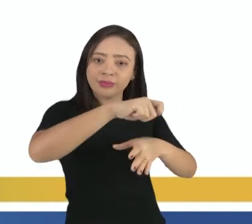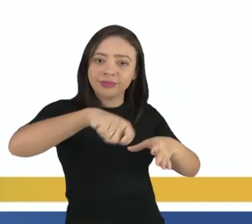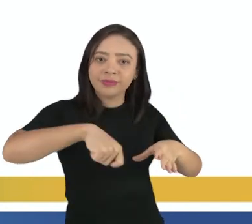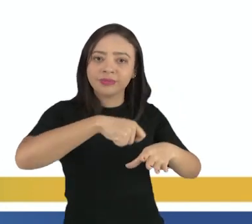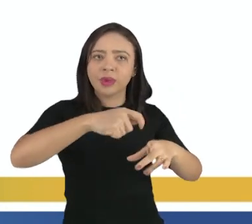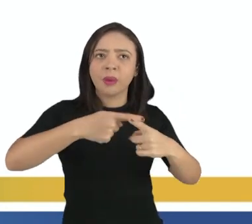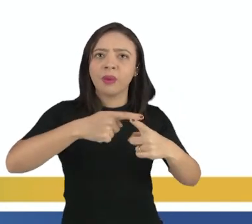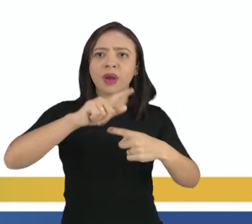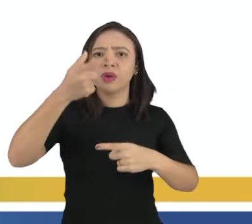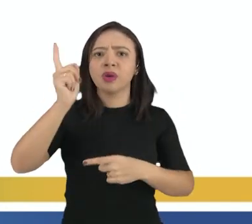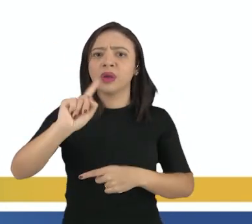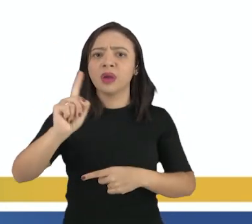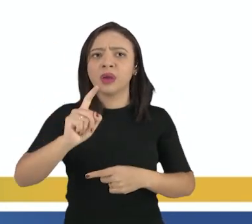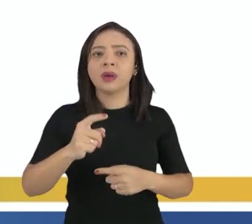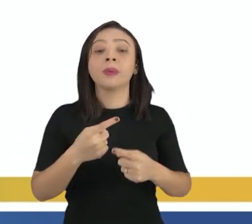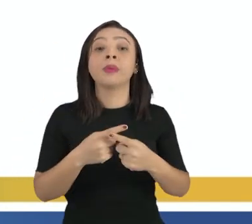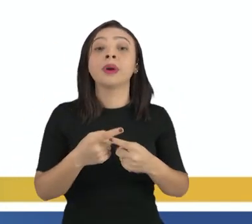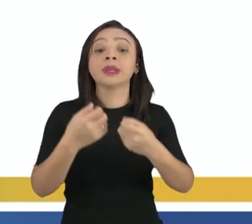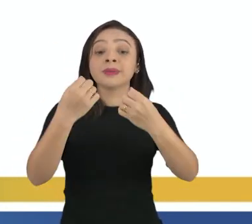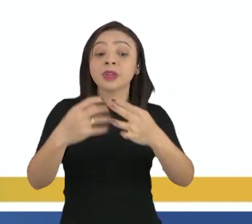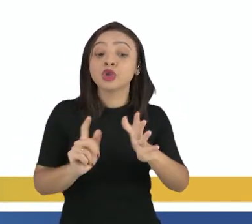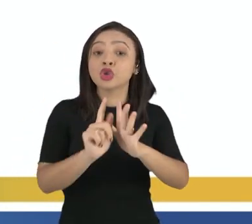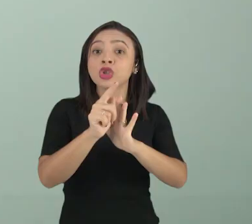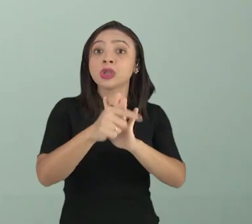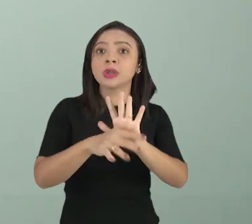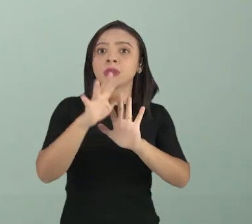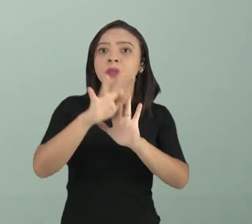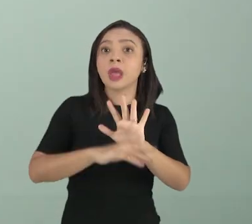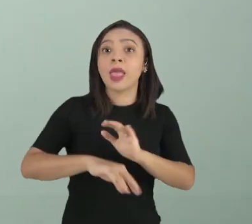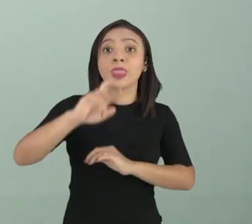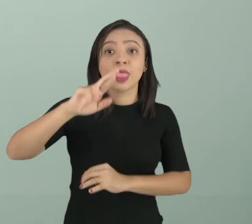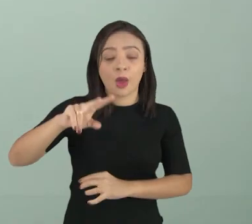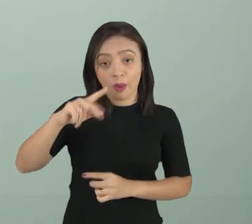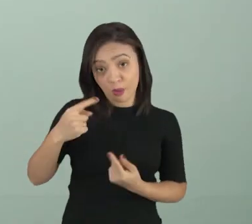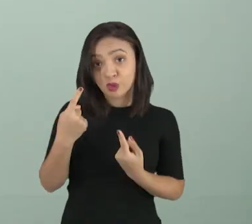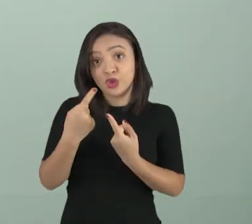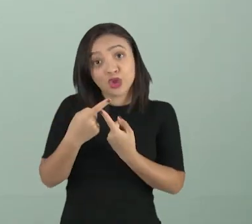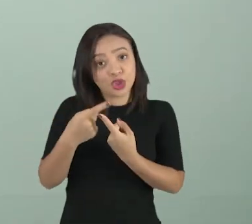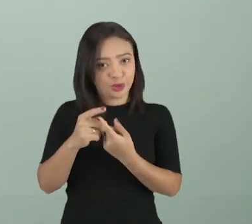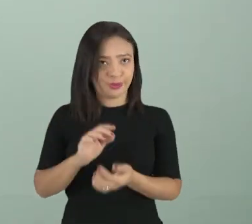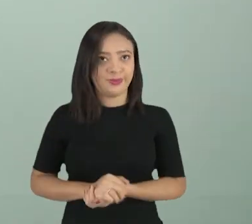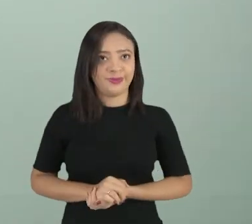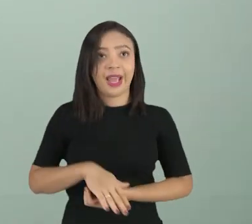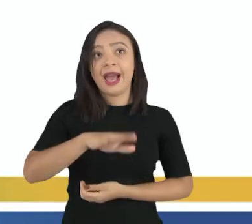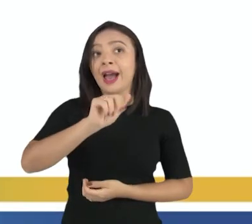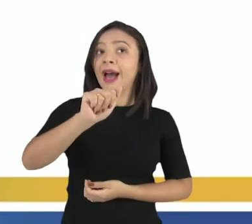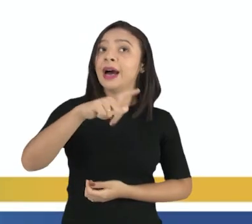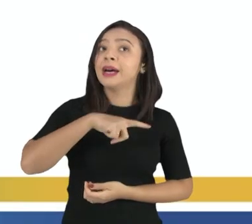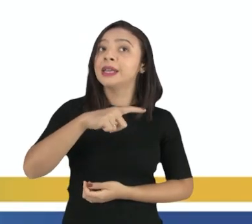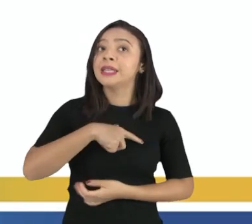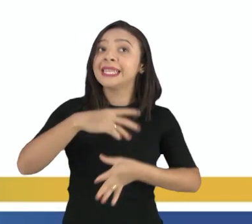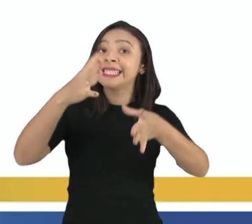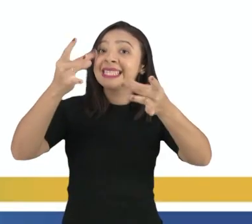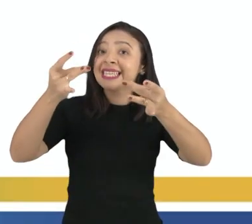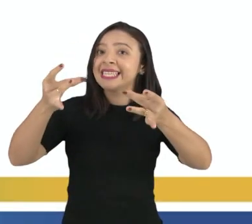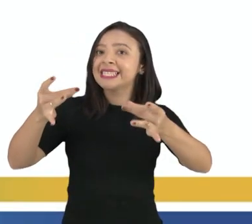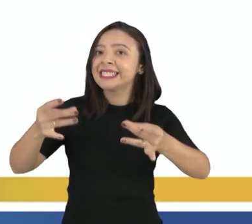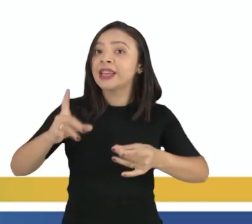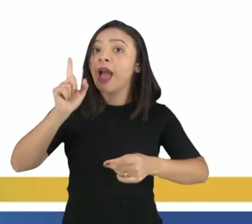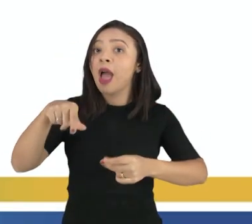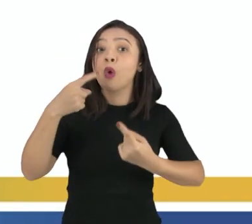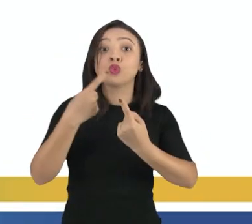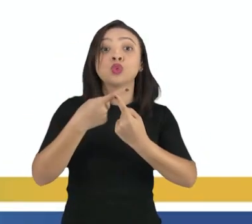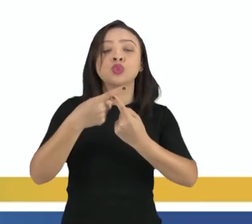que que não são José mais porque ele tá falando de gêneros textuais não tipologia na letra a nós temos descrição